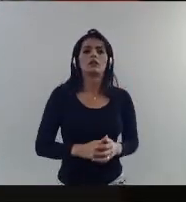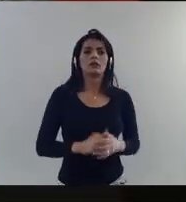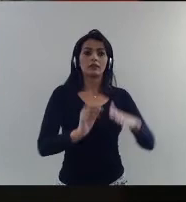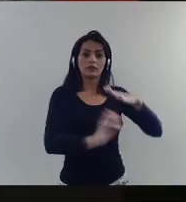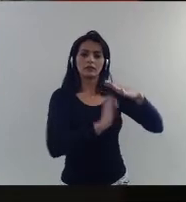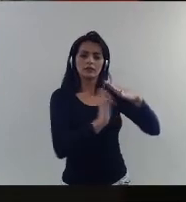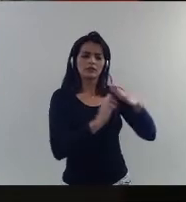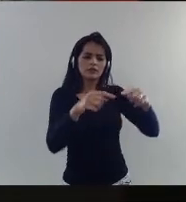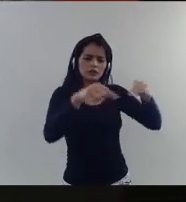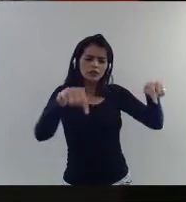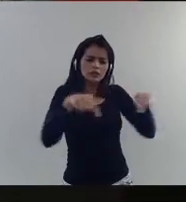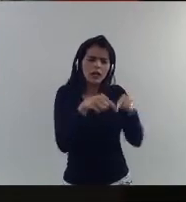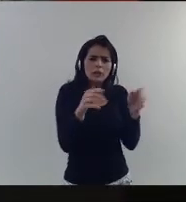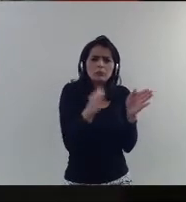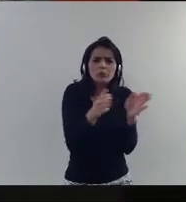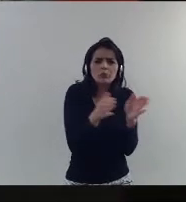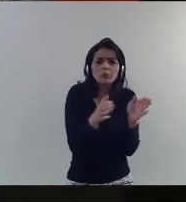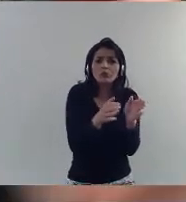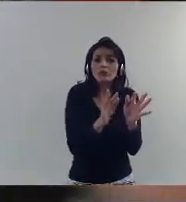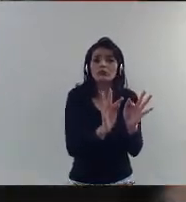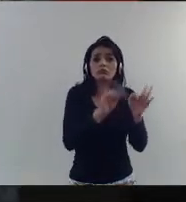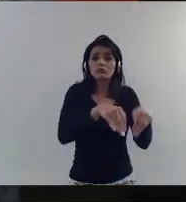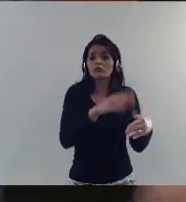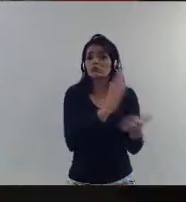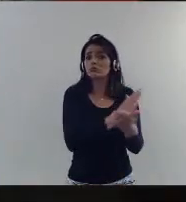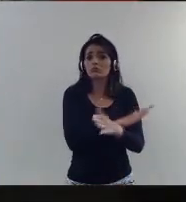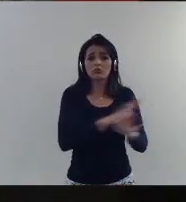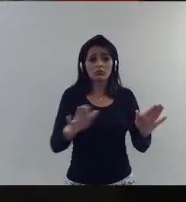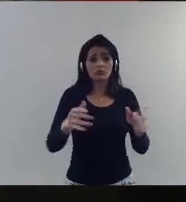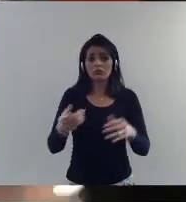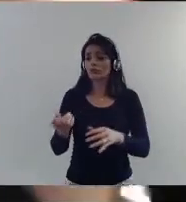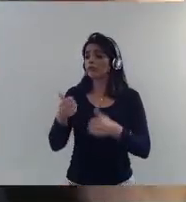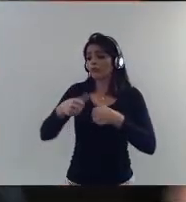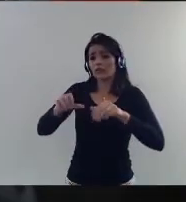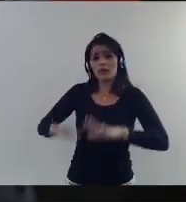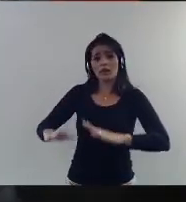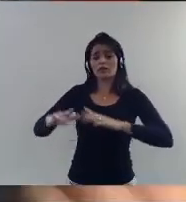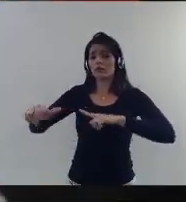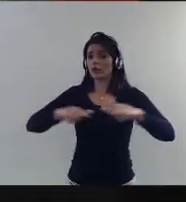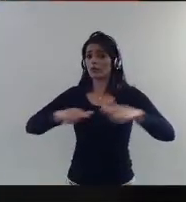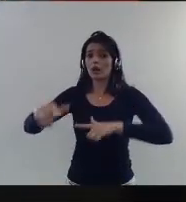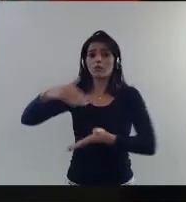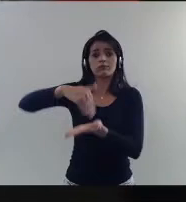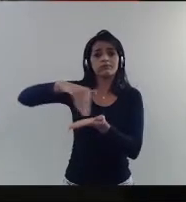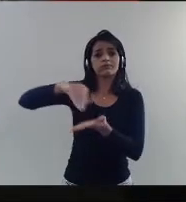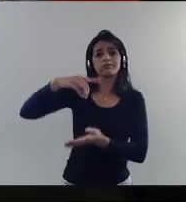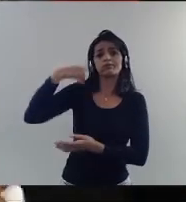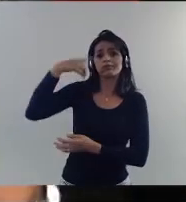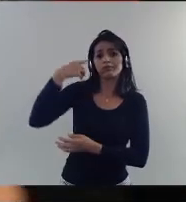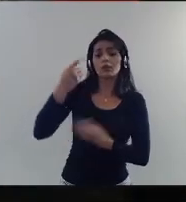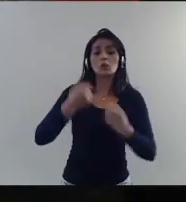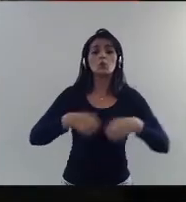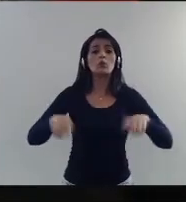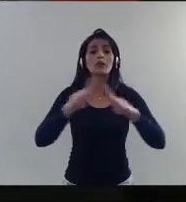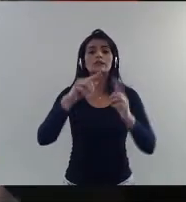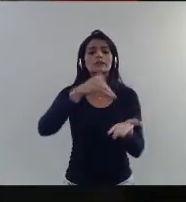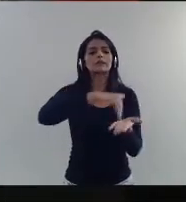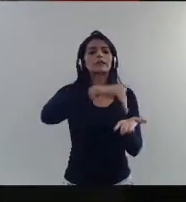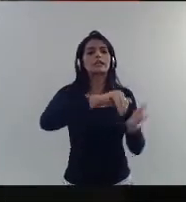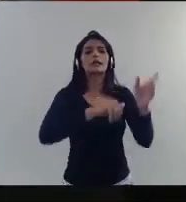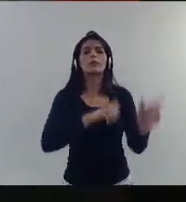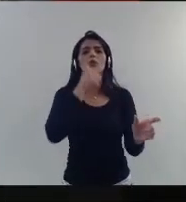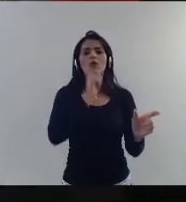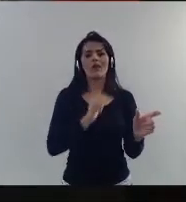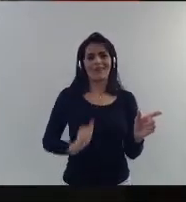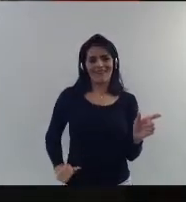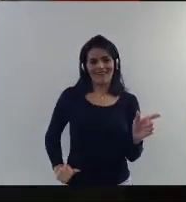aquelas salinhas pequenas, elas deixam de existir. A pessoa vai para o co-work, né? Ele vai buscar a sala de advogado. Ele não precisa mais ter a secretária,